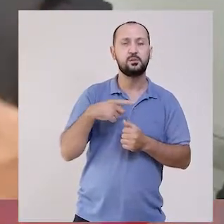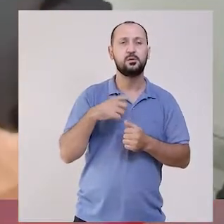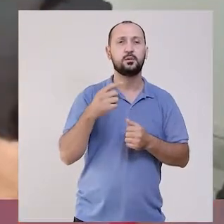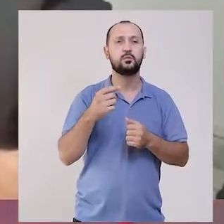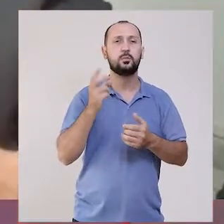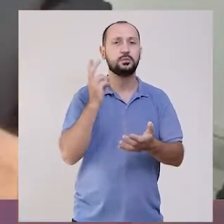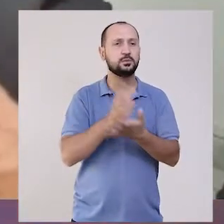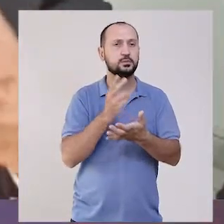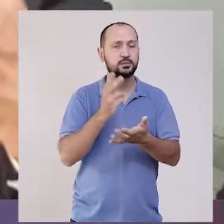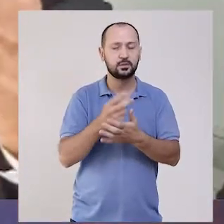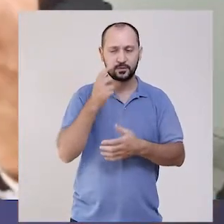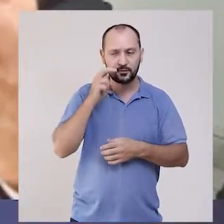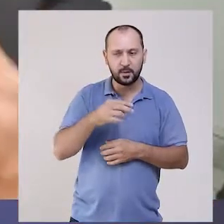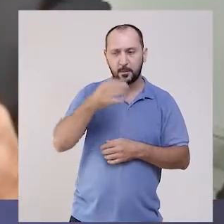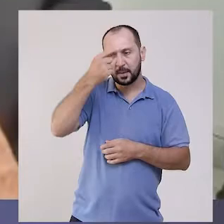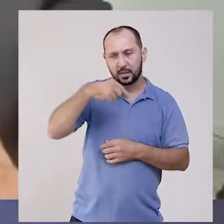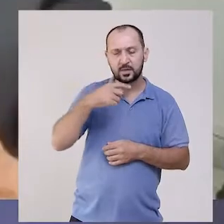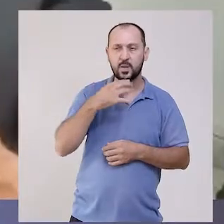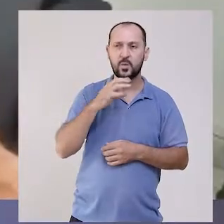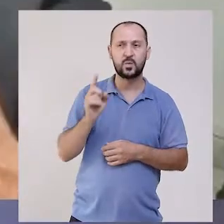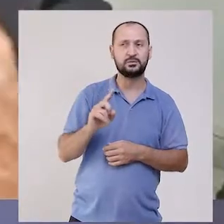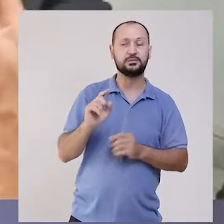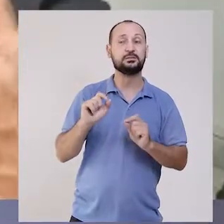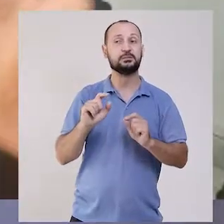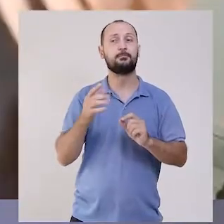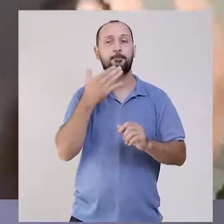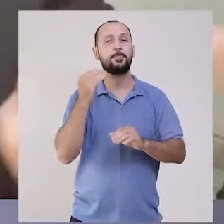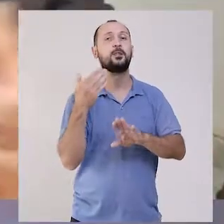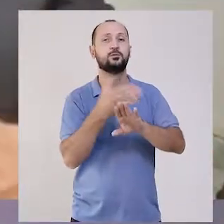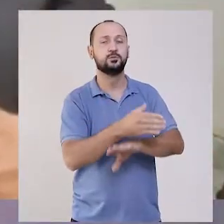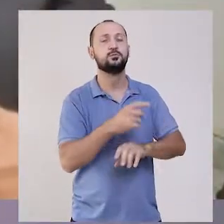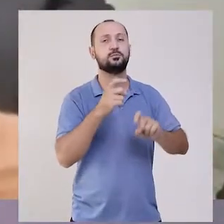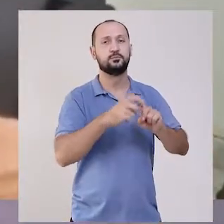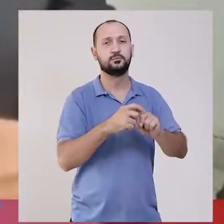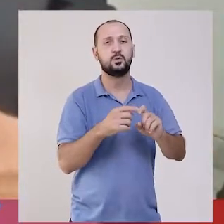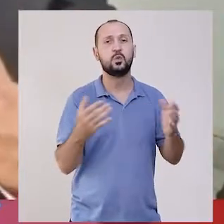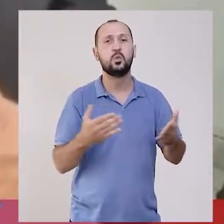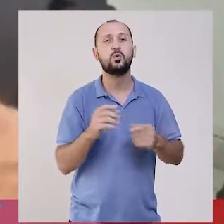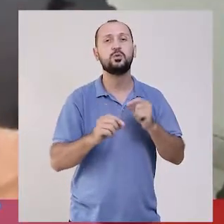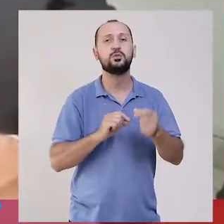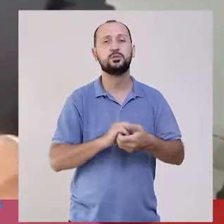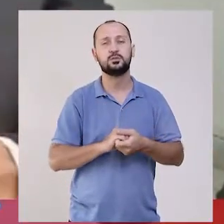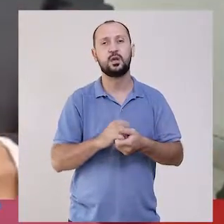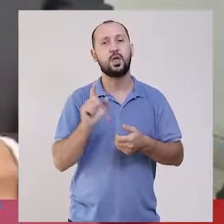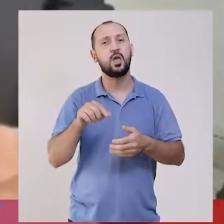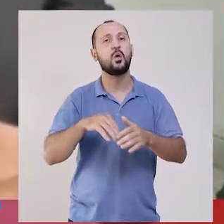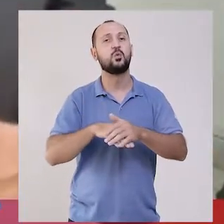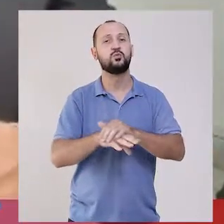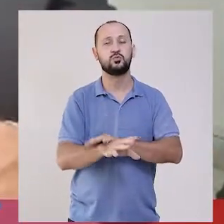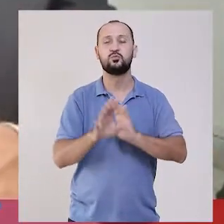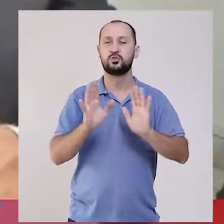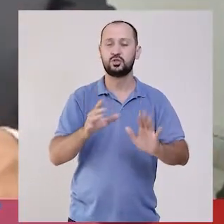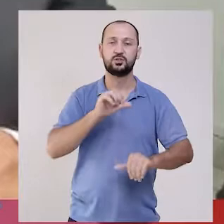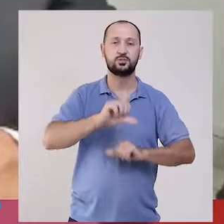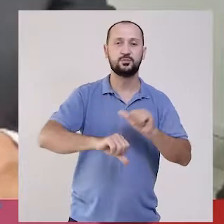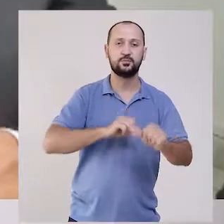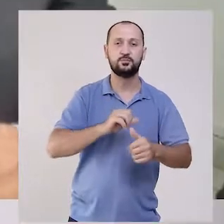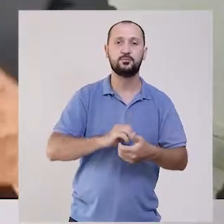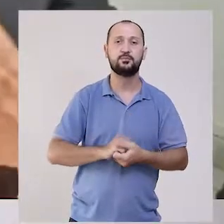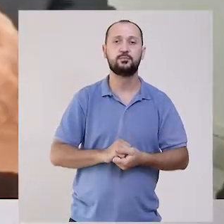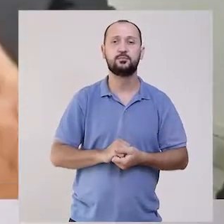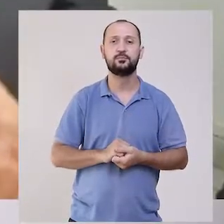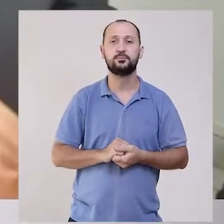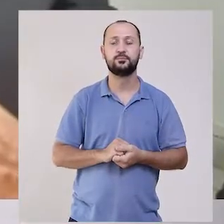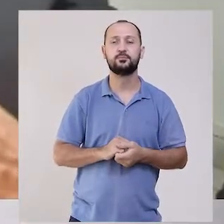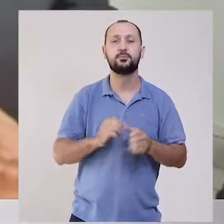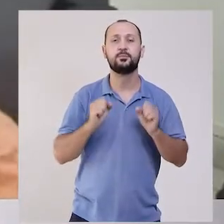resfriado, sintoma de gripe, que ela não sabe, mesmo um resfriadinho comum, hoje ele deve evitar visitar uma pessoa.